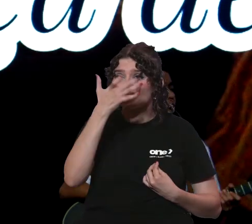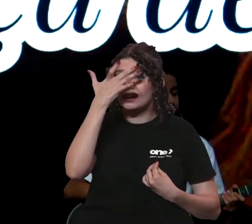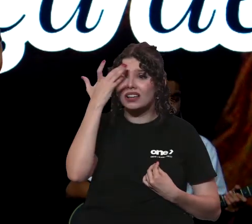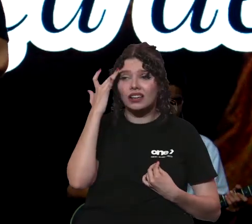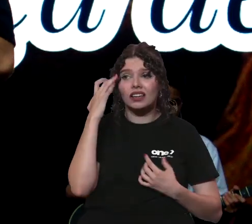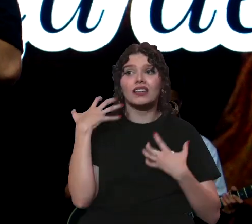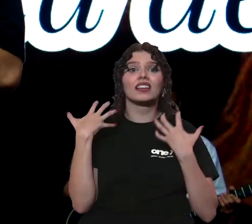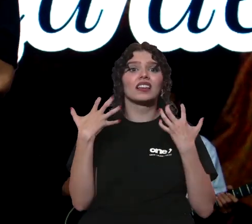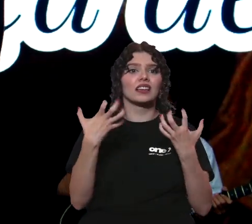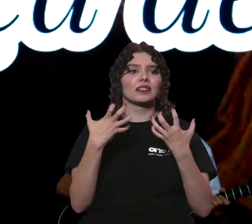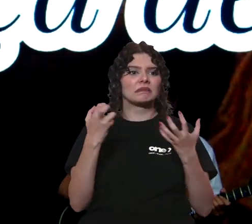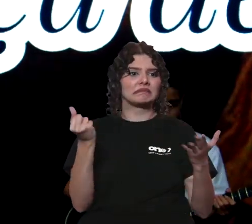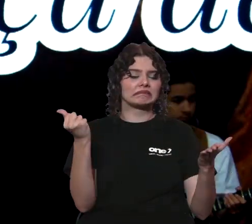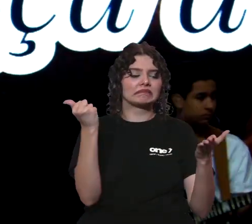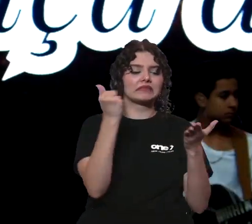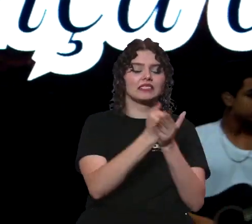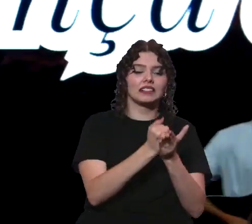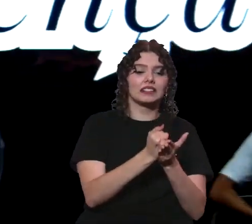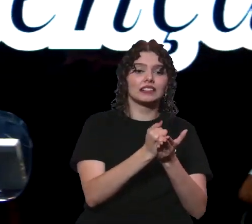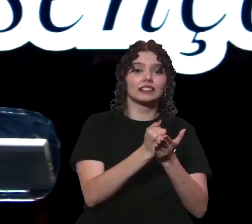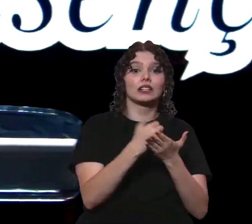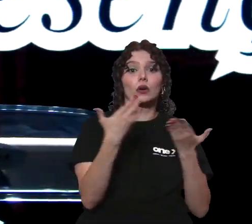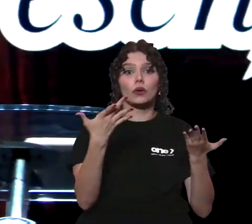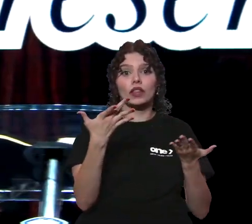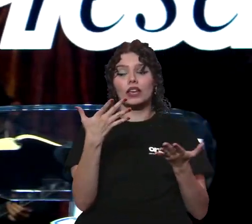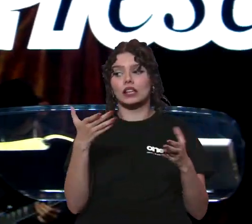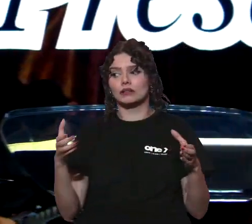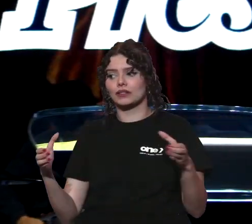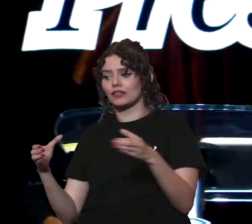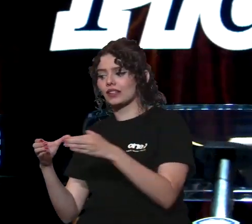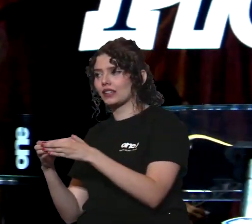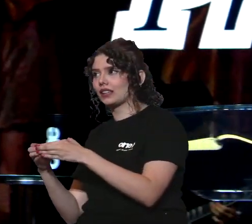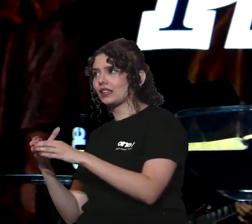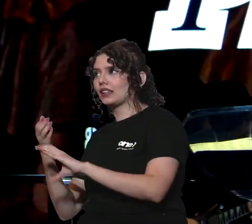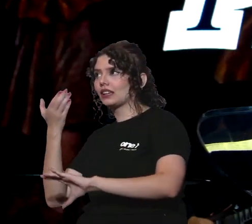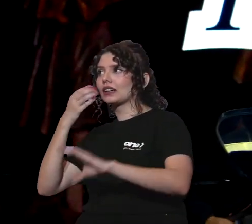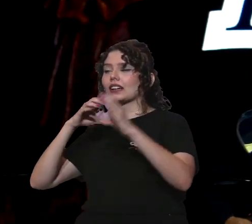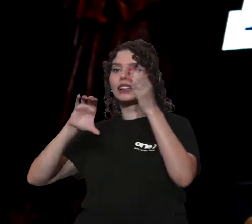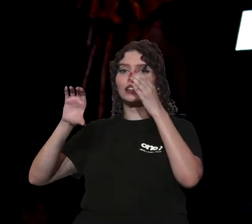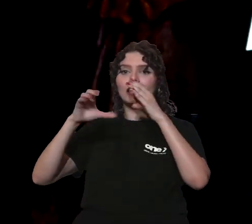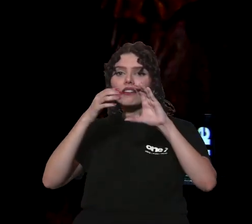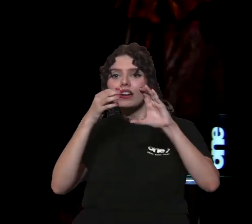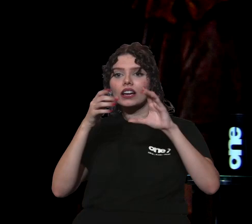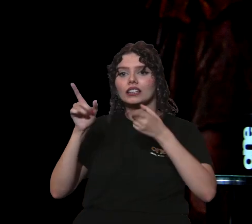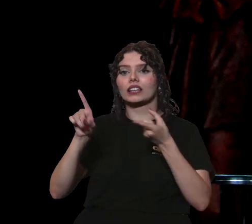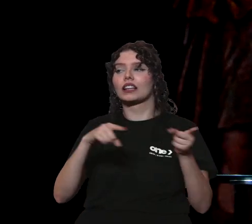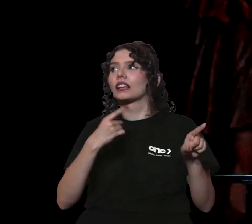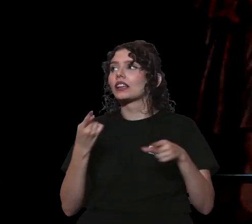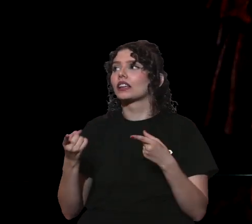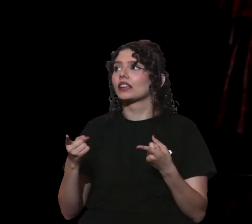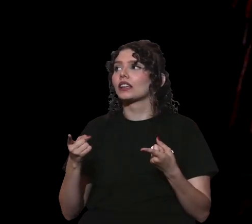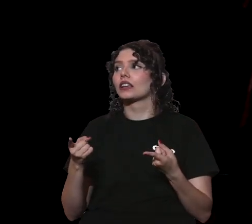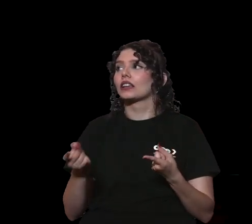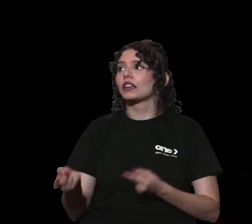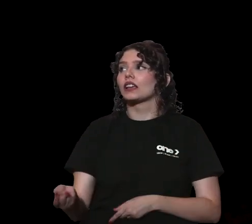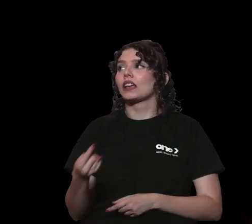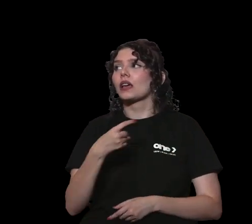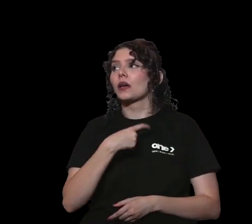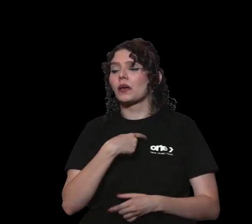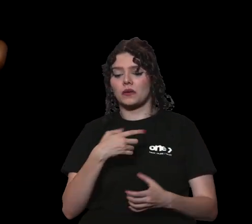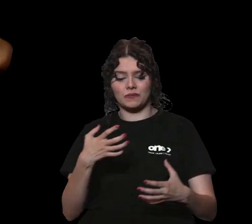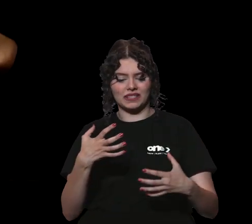queria machucar as pessoas, então ele se isolava e cantava aquilo. E a música falava, eu me sinto como